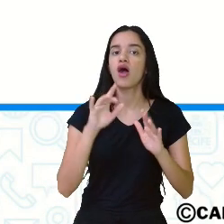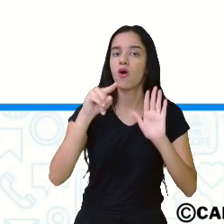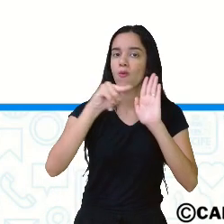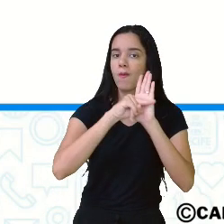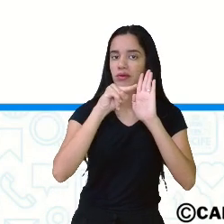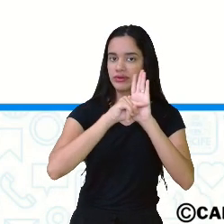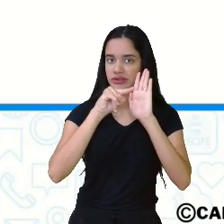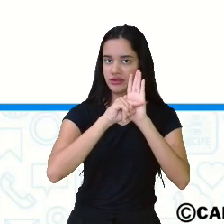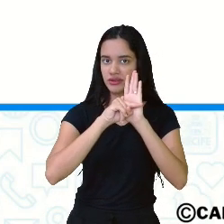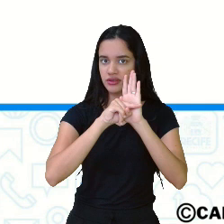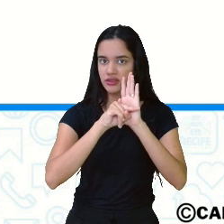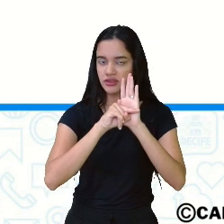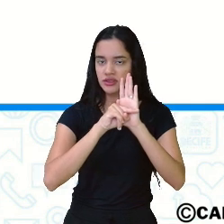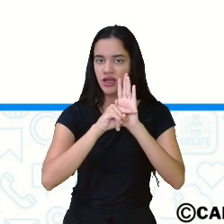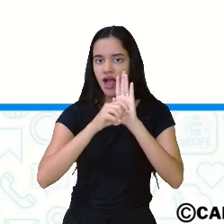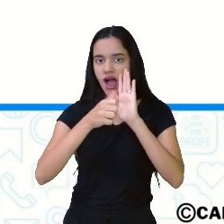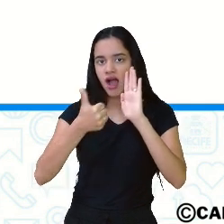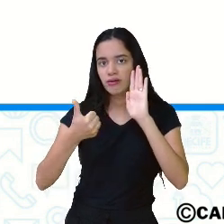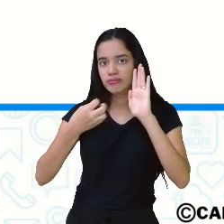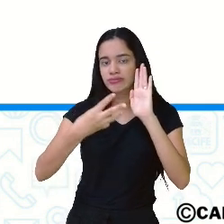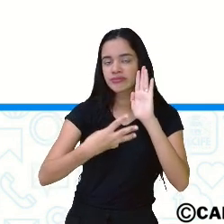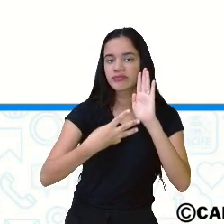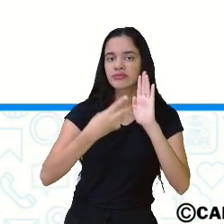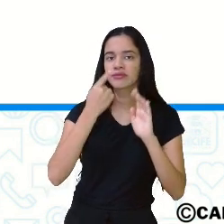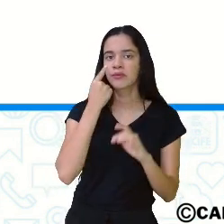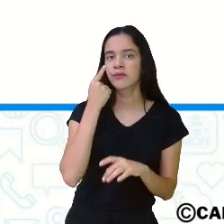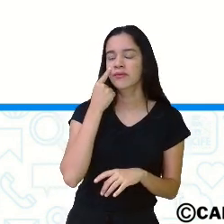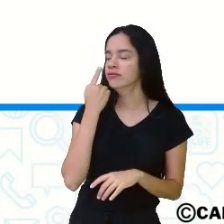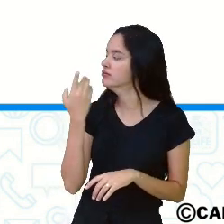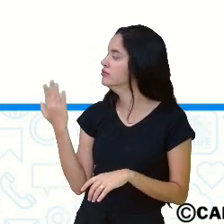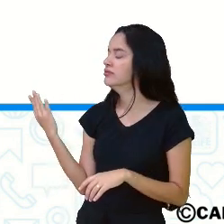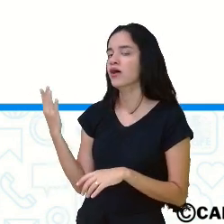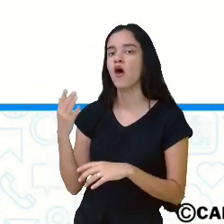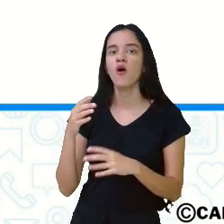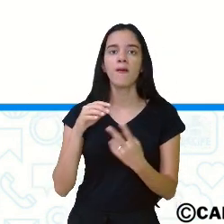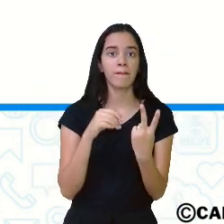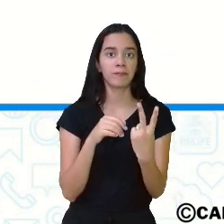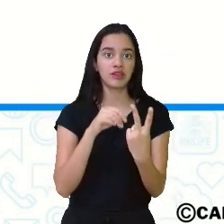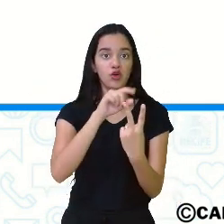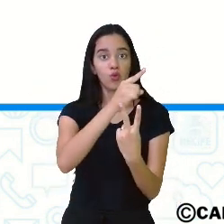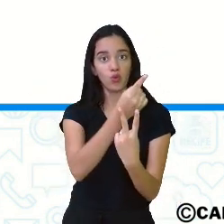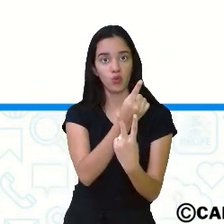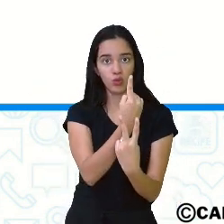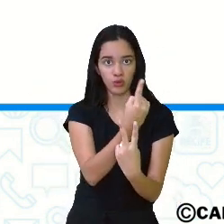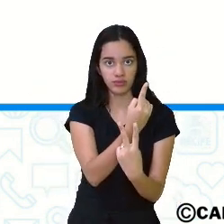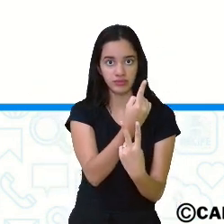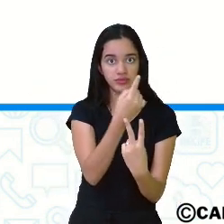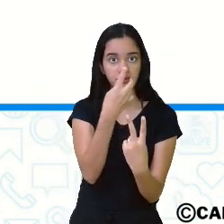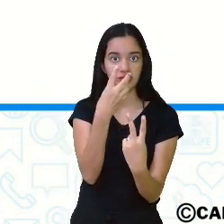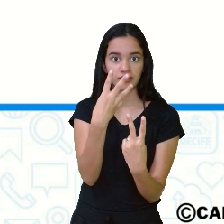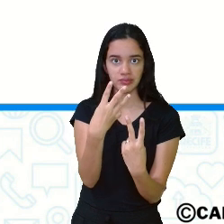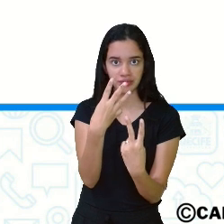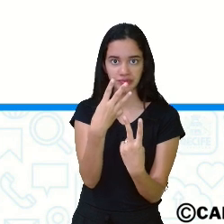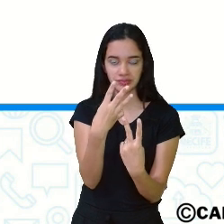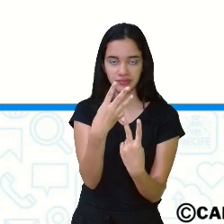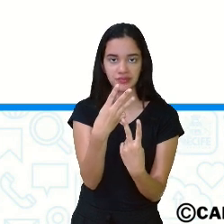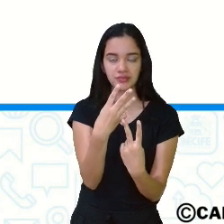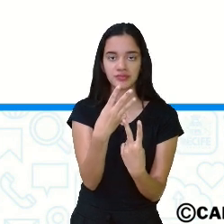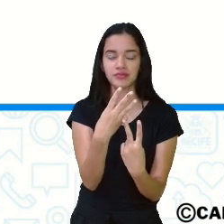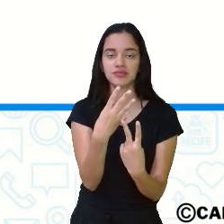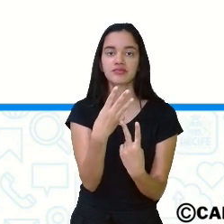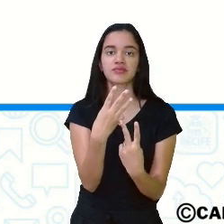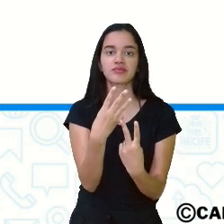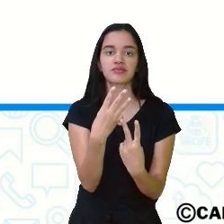certo? Menos 13. Aí eu coloco 1 na dezena e o 3 na unidade.